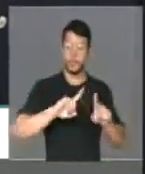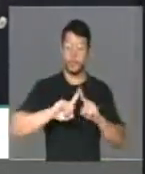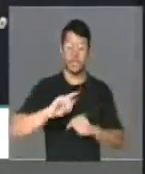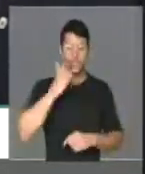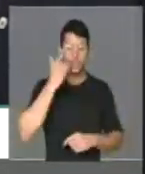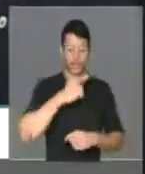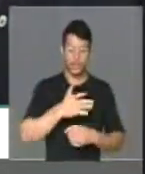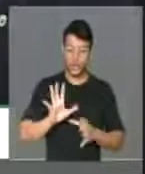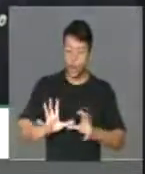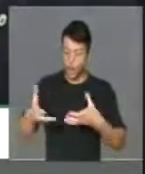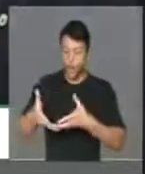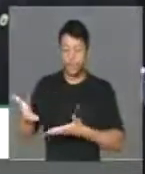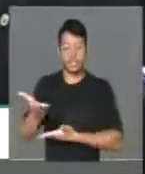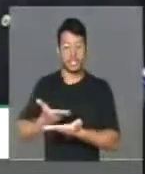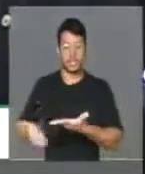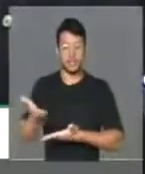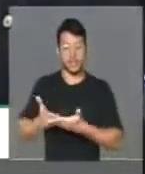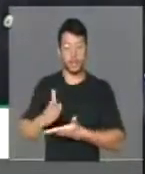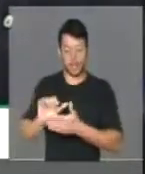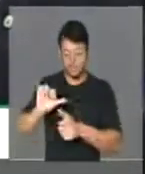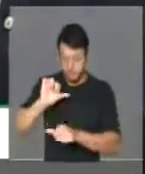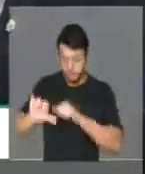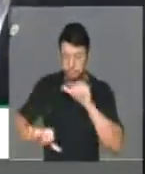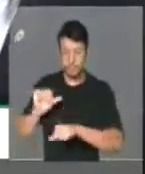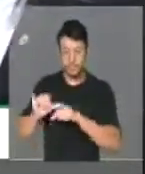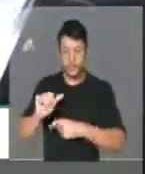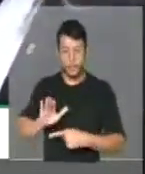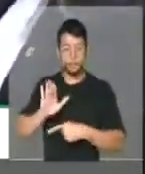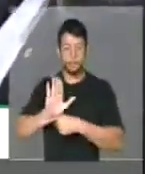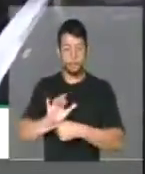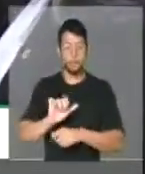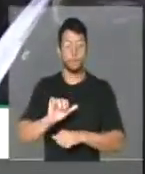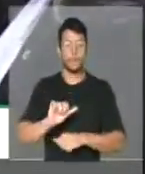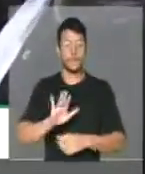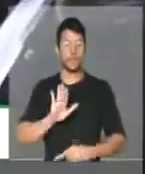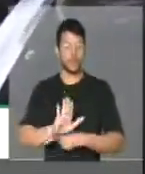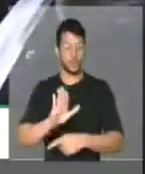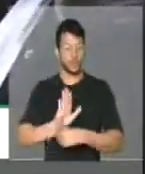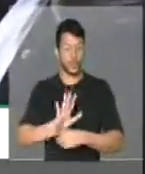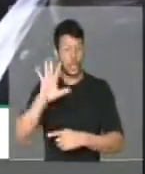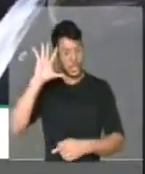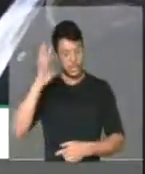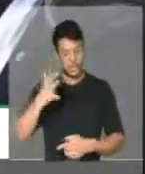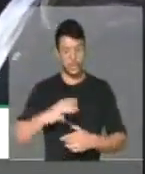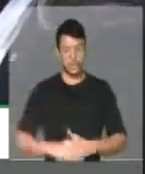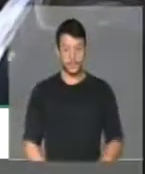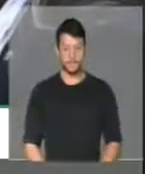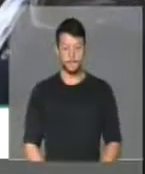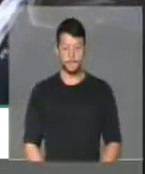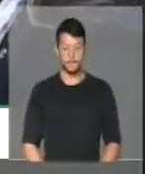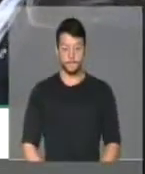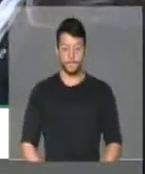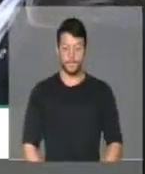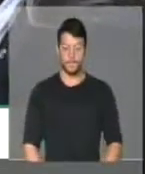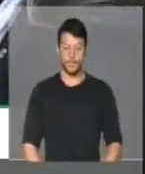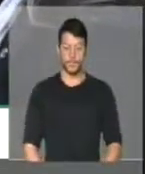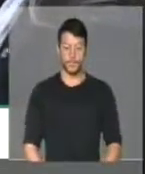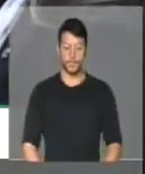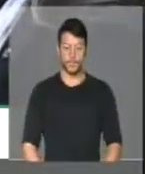as comunidades terapêuticas, que podem, usando todos os seus métodos, concluiu de